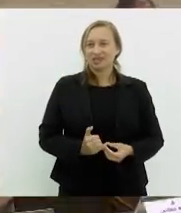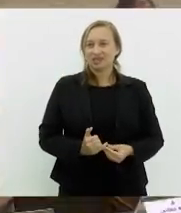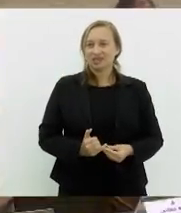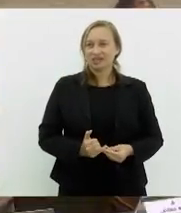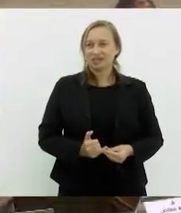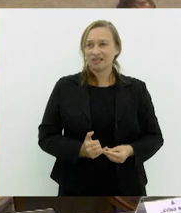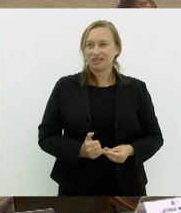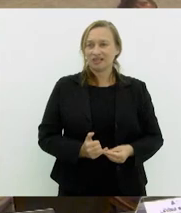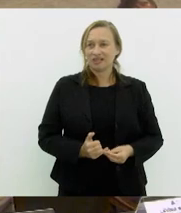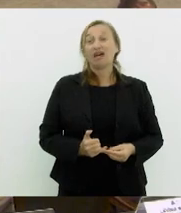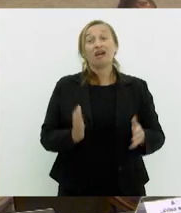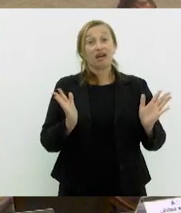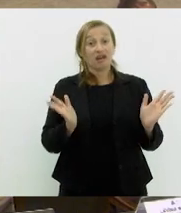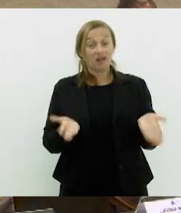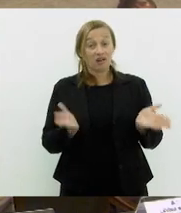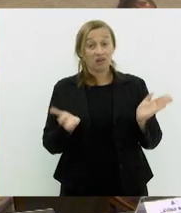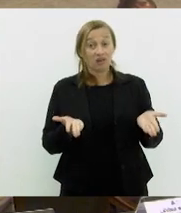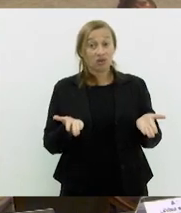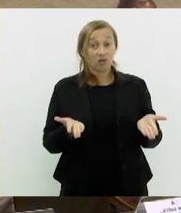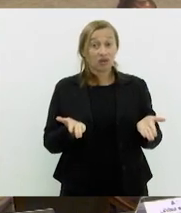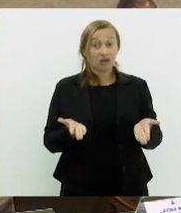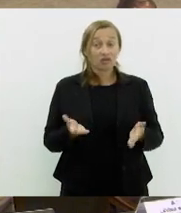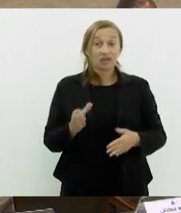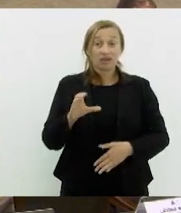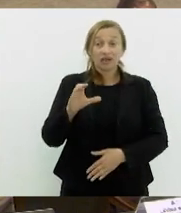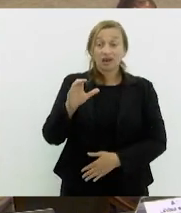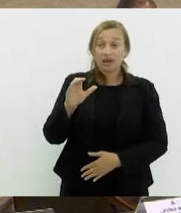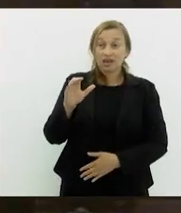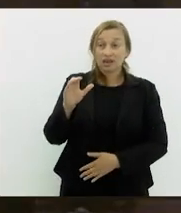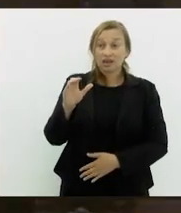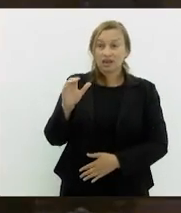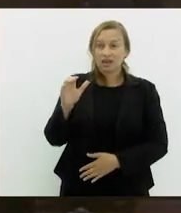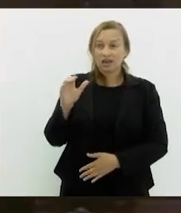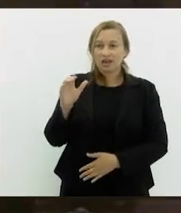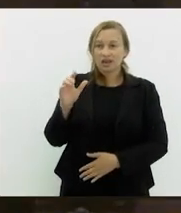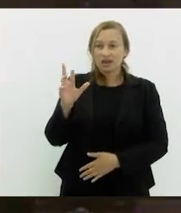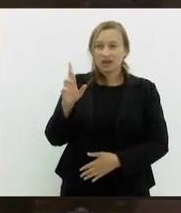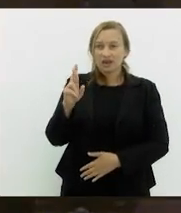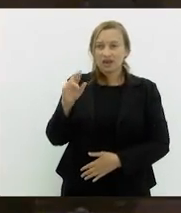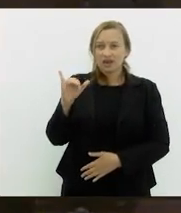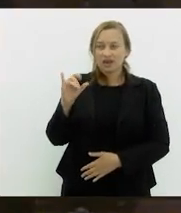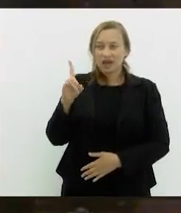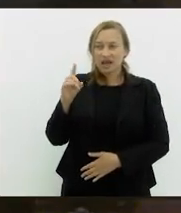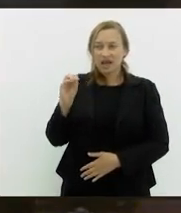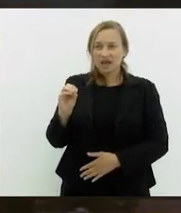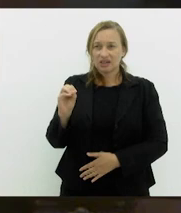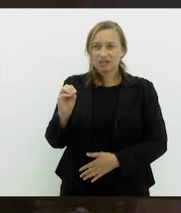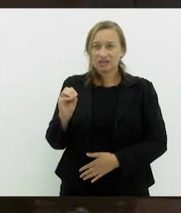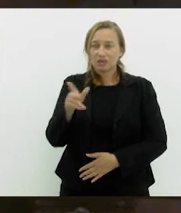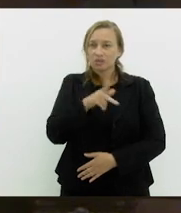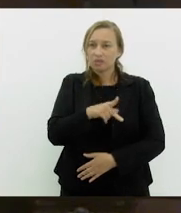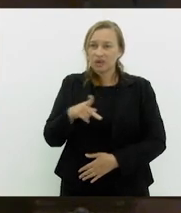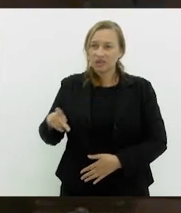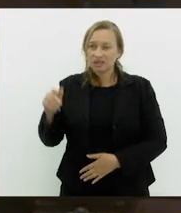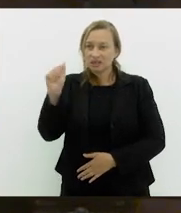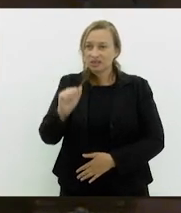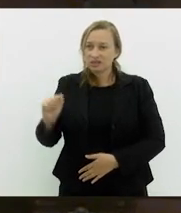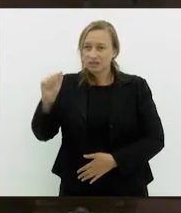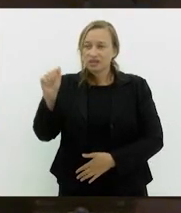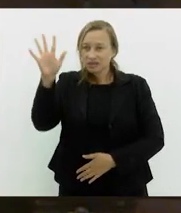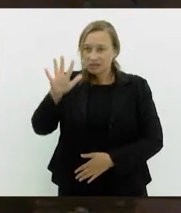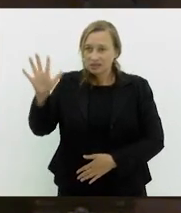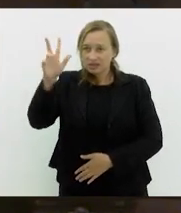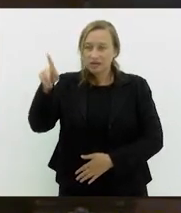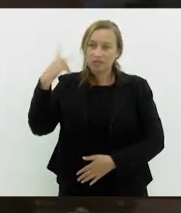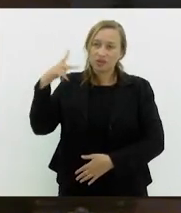Passa a palavra agora ao senhor Ricardo Benetti Fernandes Mossa, presidente da Associação Nacional de Procuradores e